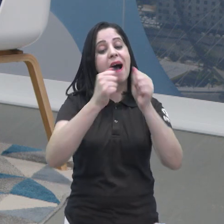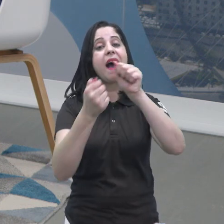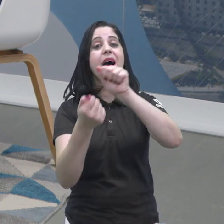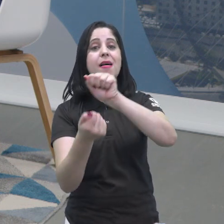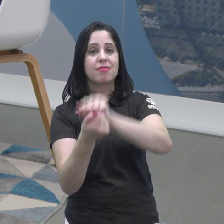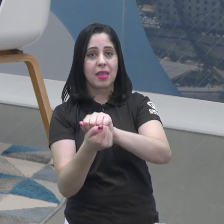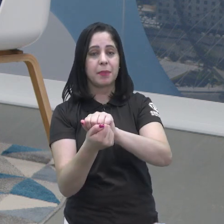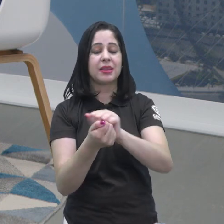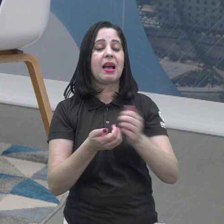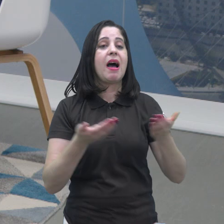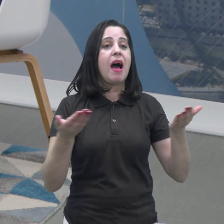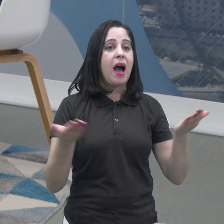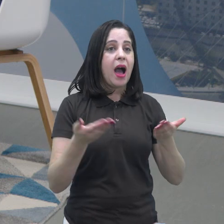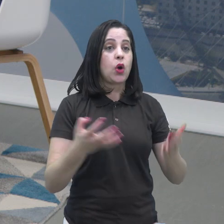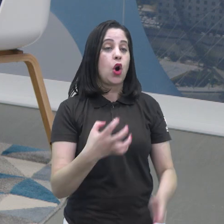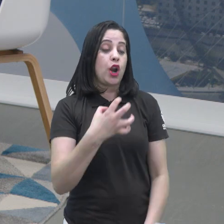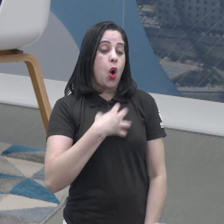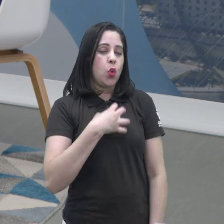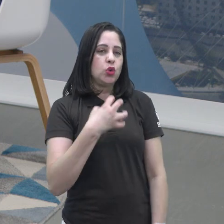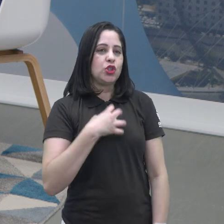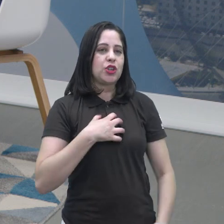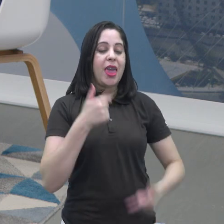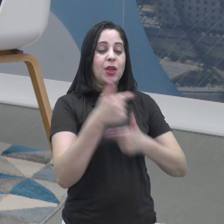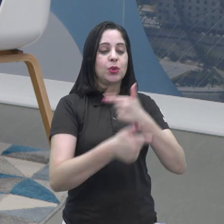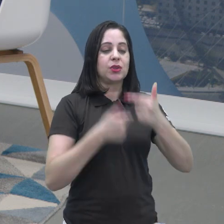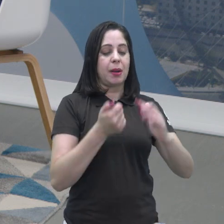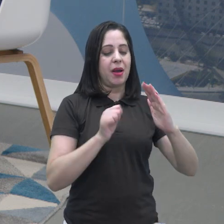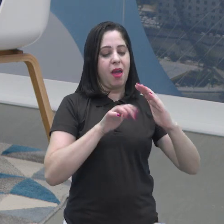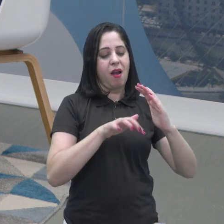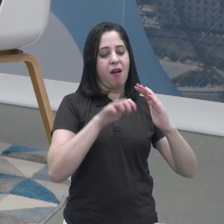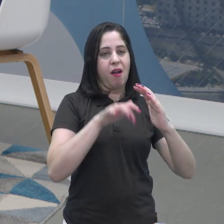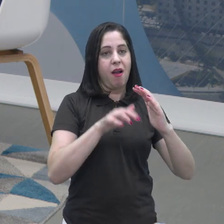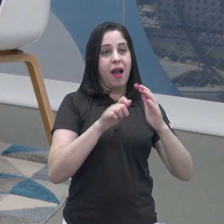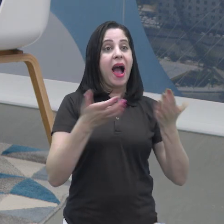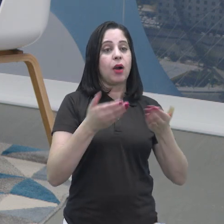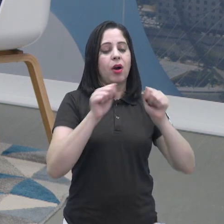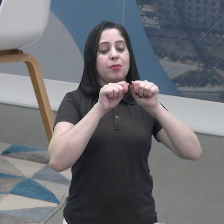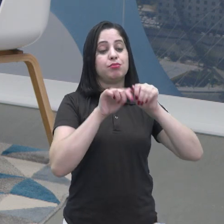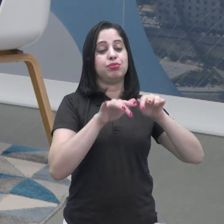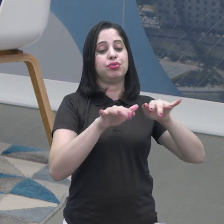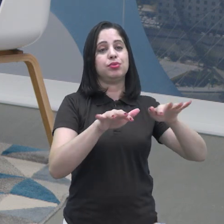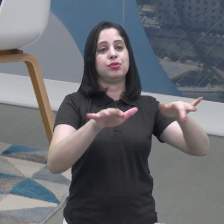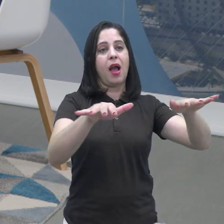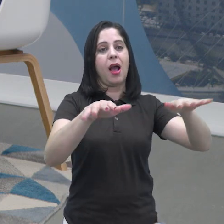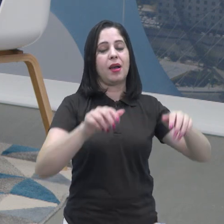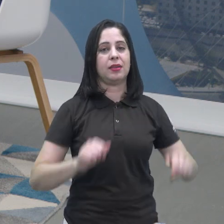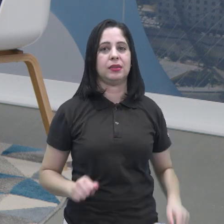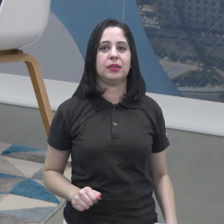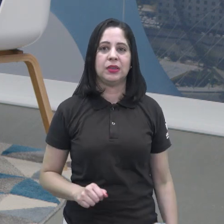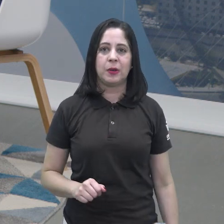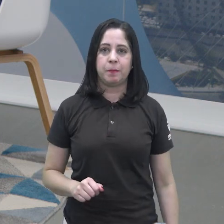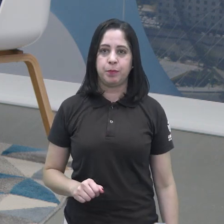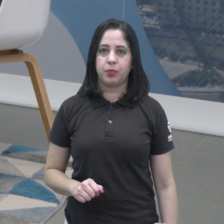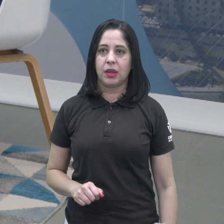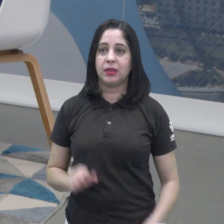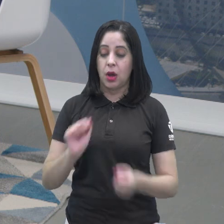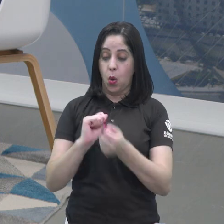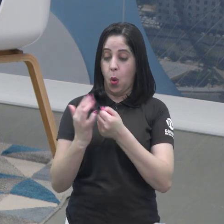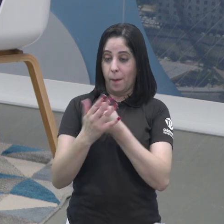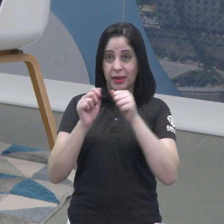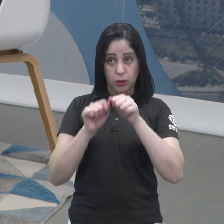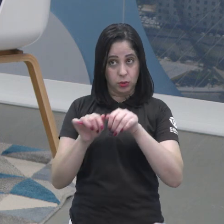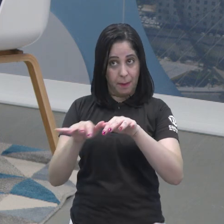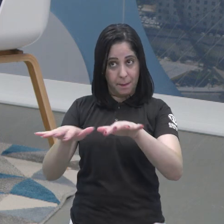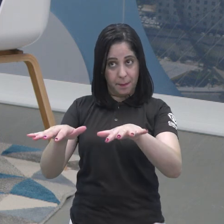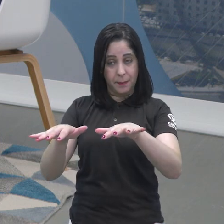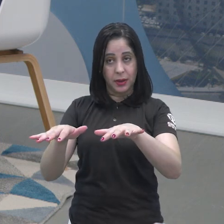se adaptar diante desse cenário onde o trabalho remoto é cada vez mais uma tendência? A